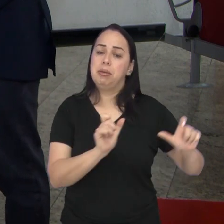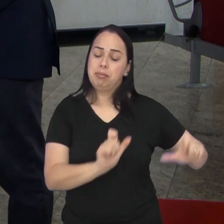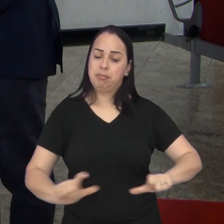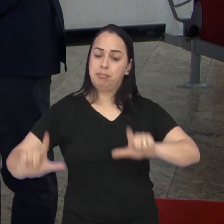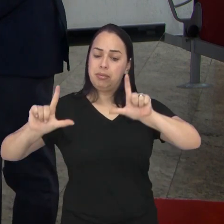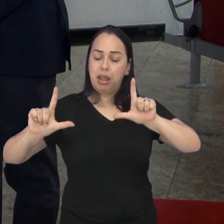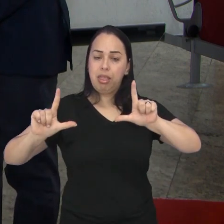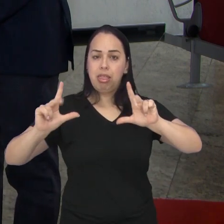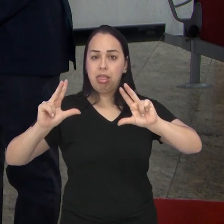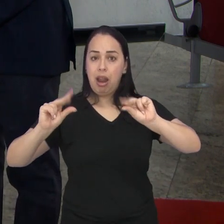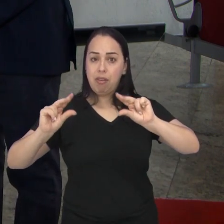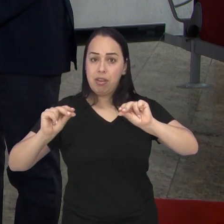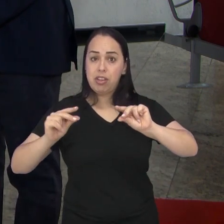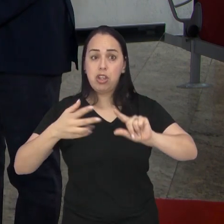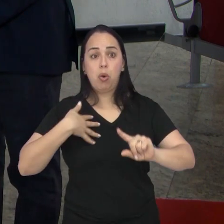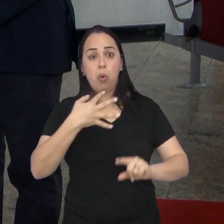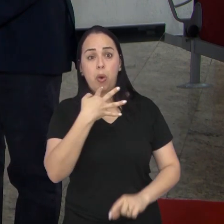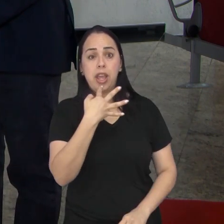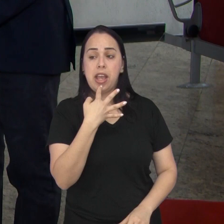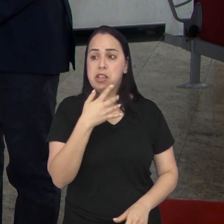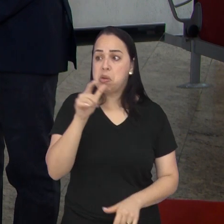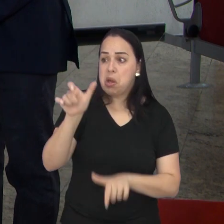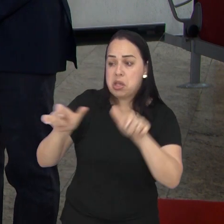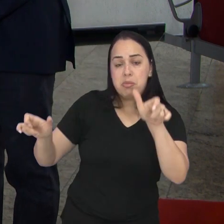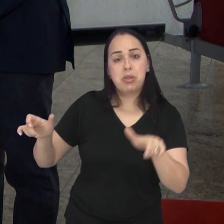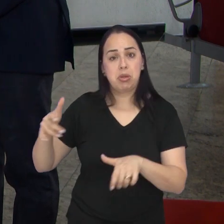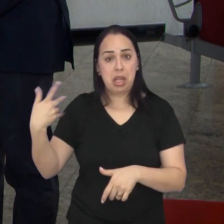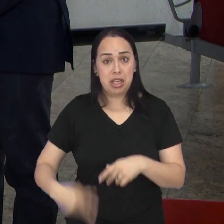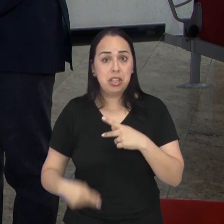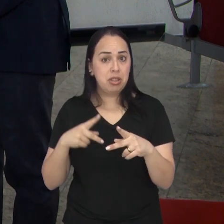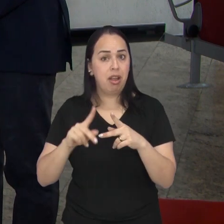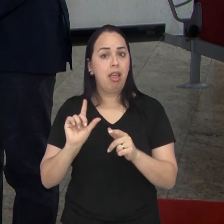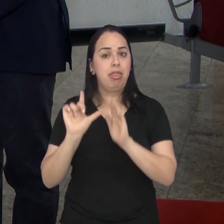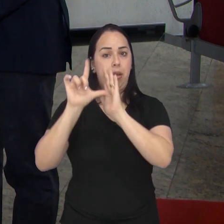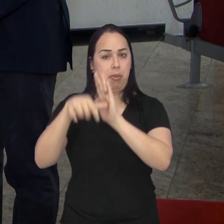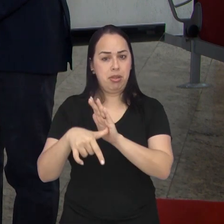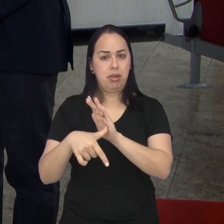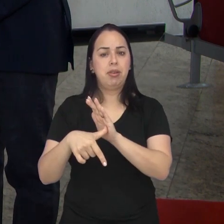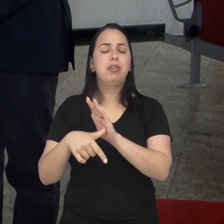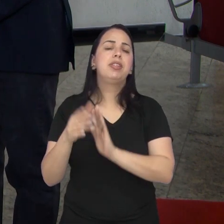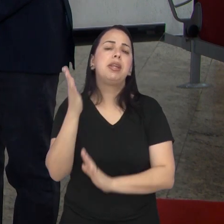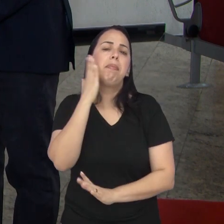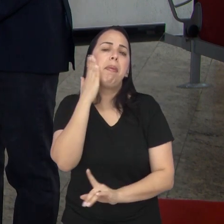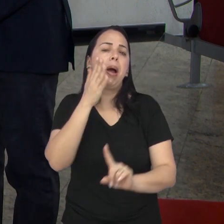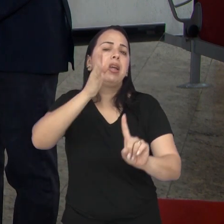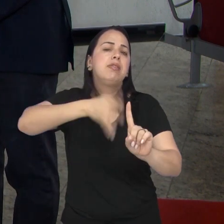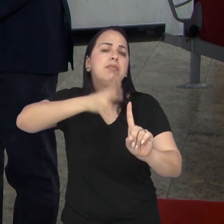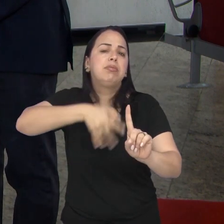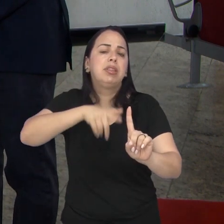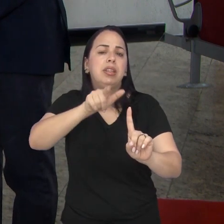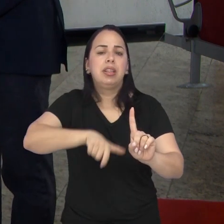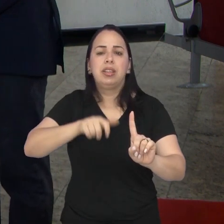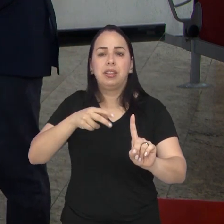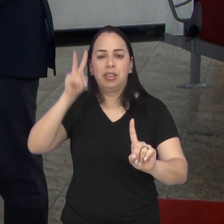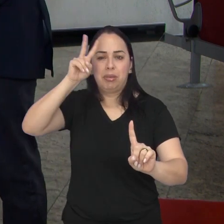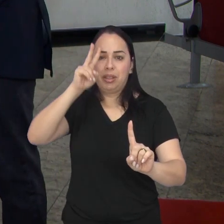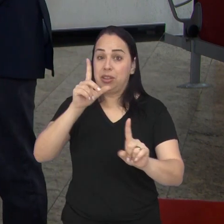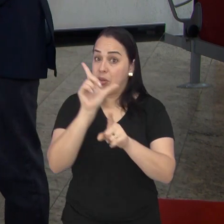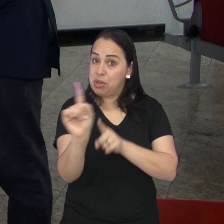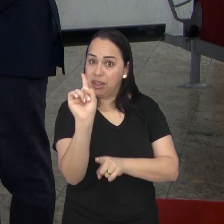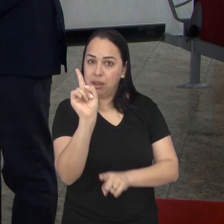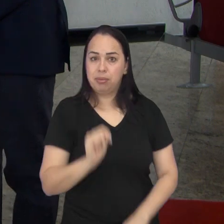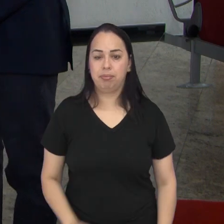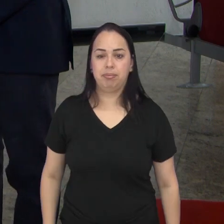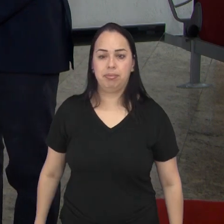esse programa é um programa de entrevistas onde eu conheço as pessoas aqui de São José. Então daqui a pouquinho a gente vai saber um pouquinho mais sobre o padre